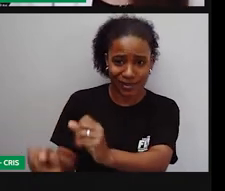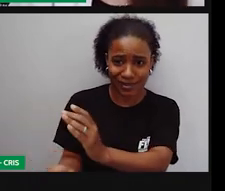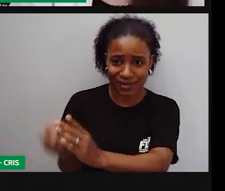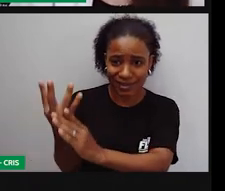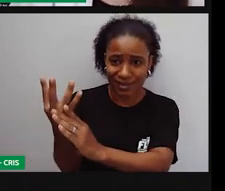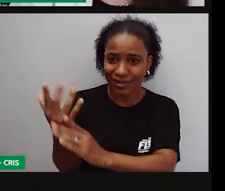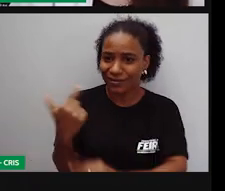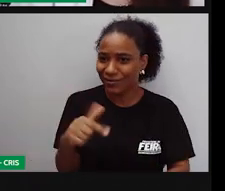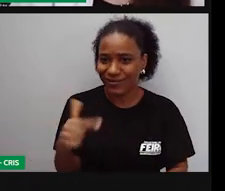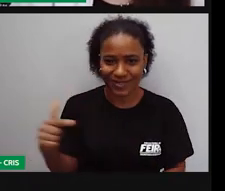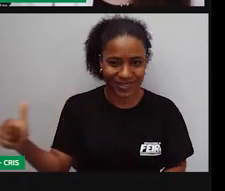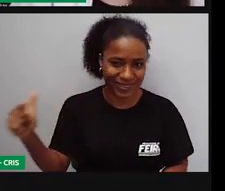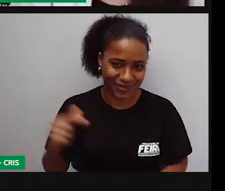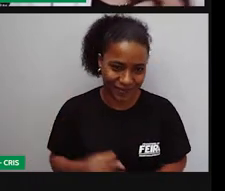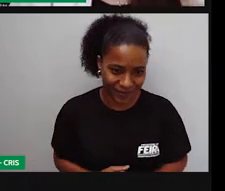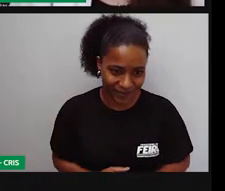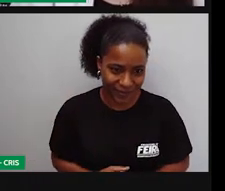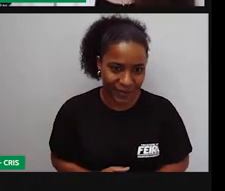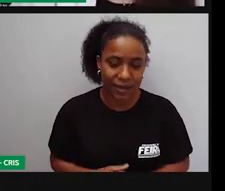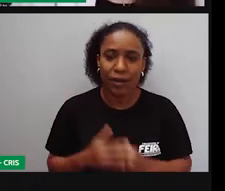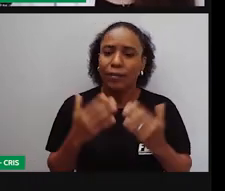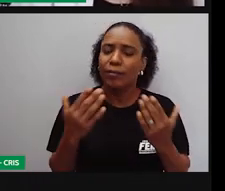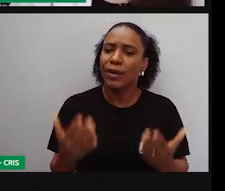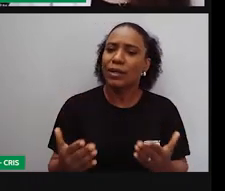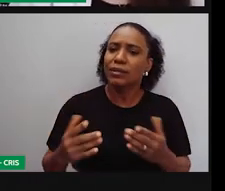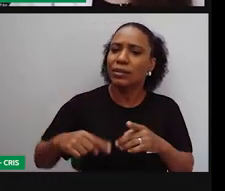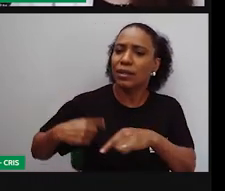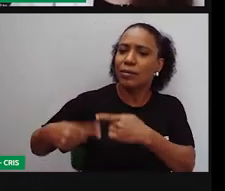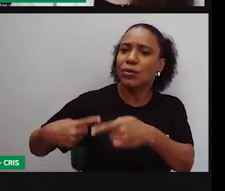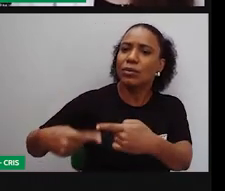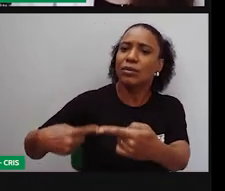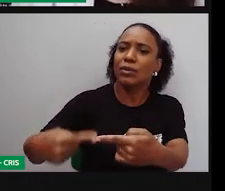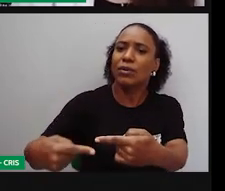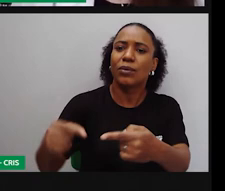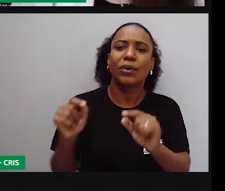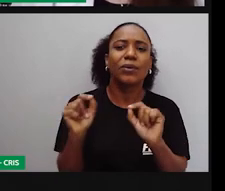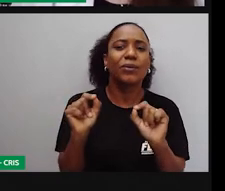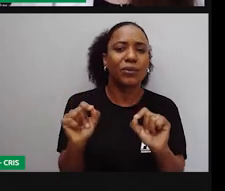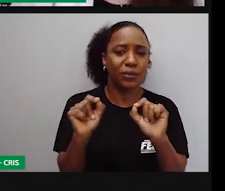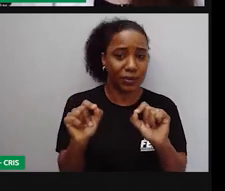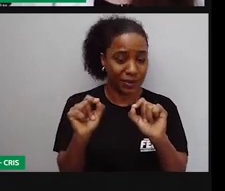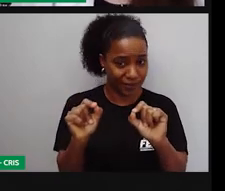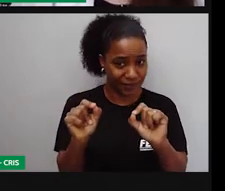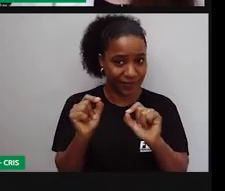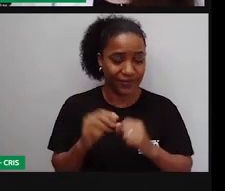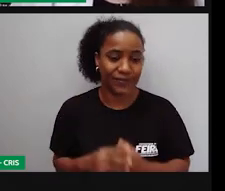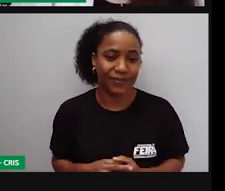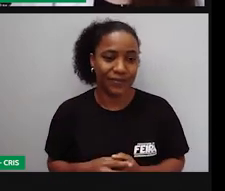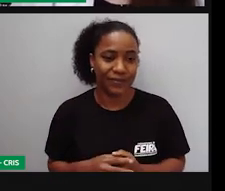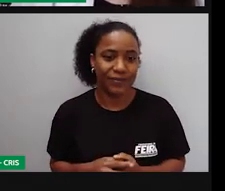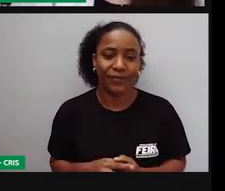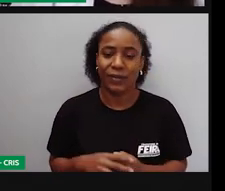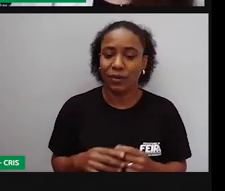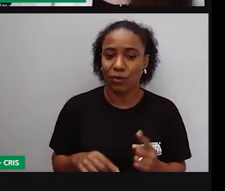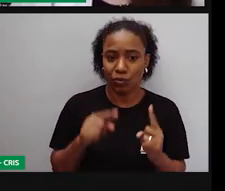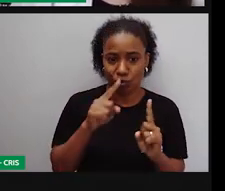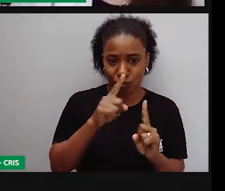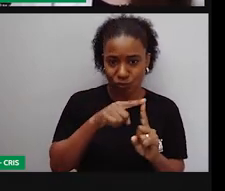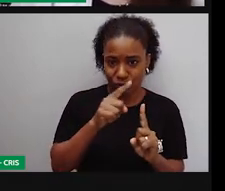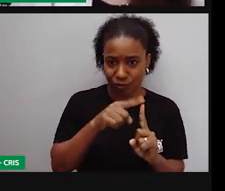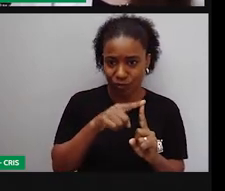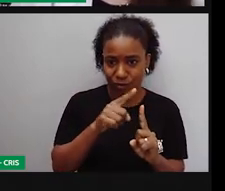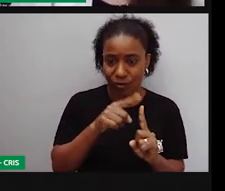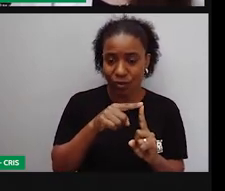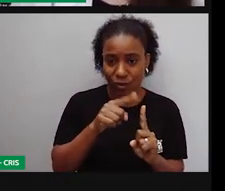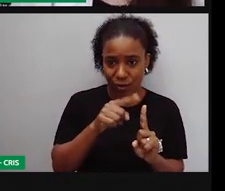não reproduzem. E o que é que esse processo faz? Consiste no processo em que um ou mais de